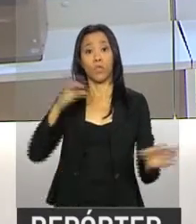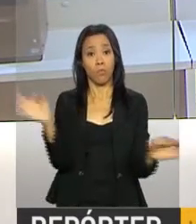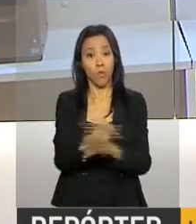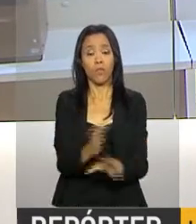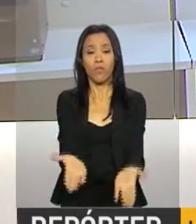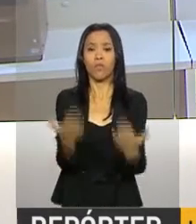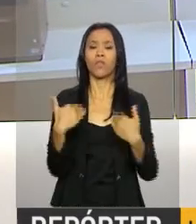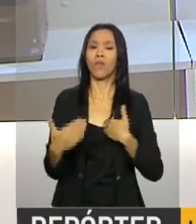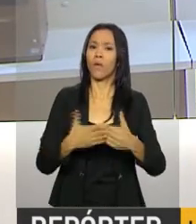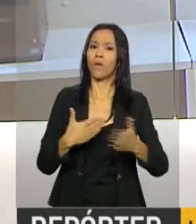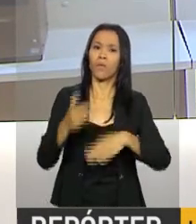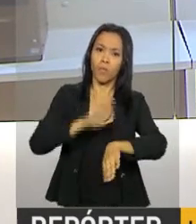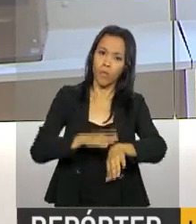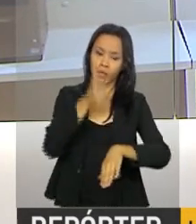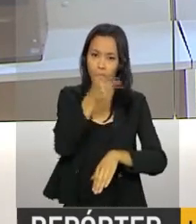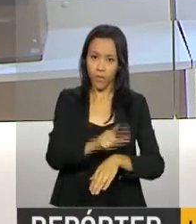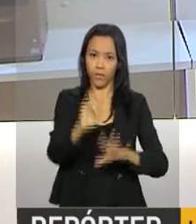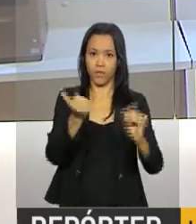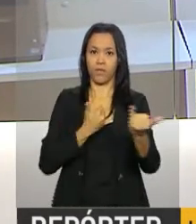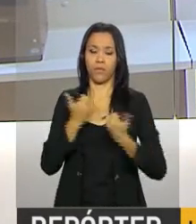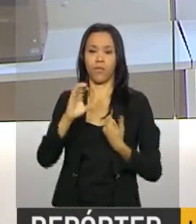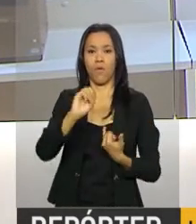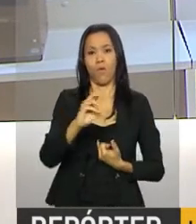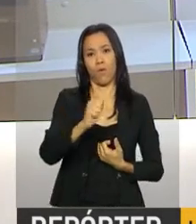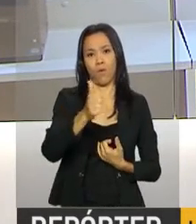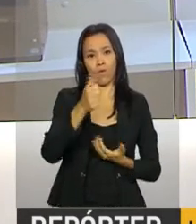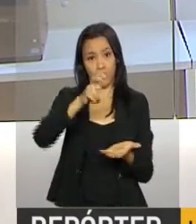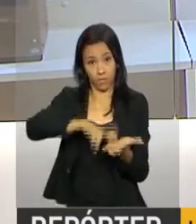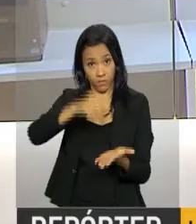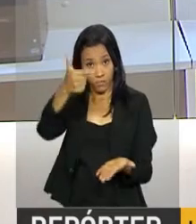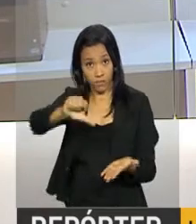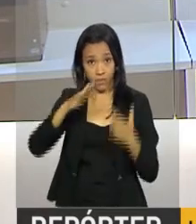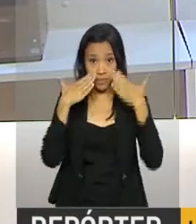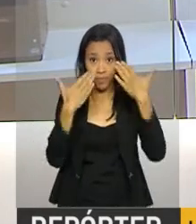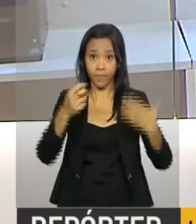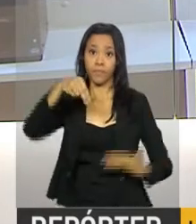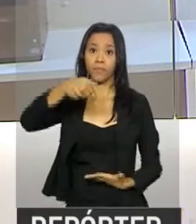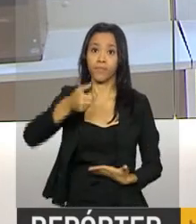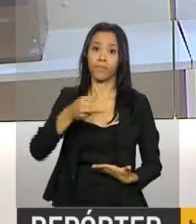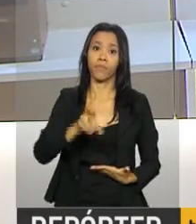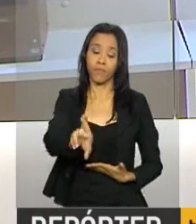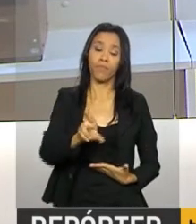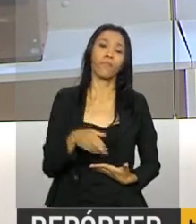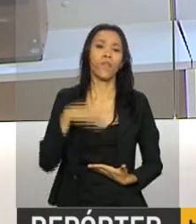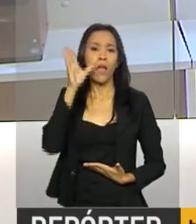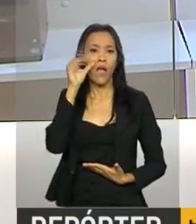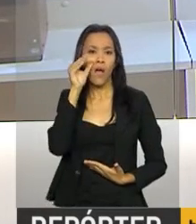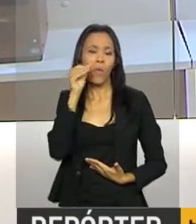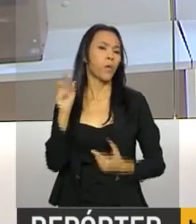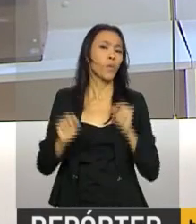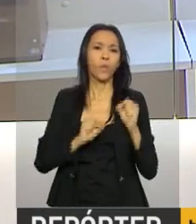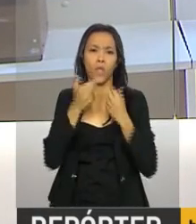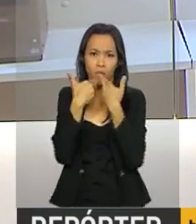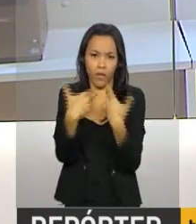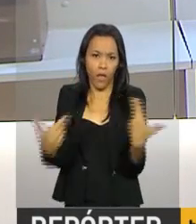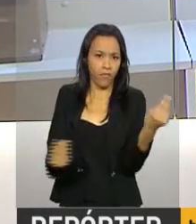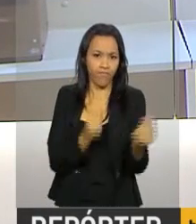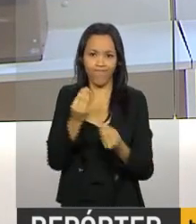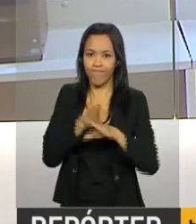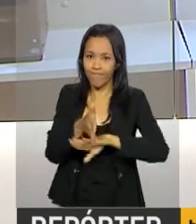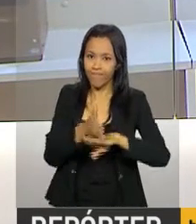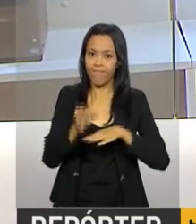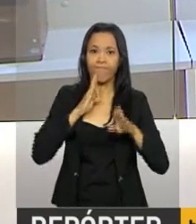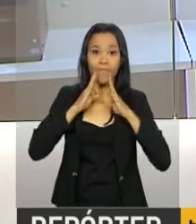a qualquer momento com outras informações ou às 11 da manhã, na próxima edição do Repórter NBR. Acompanhe também as novidades em nossas